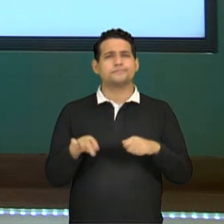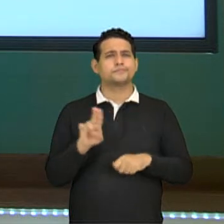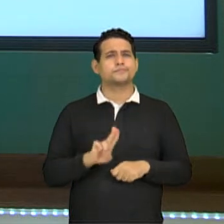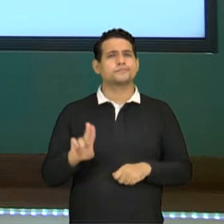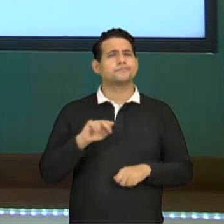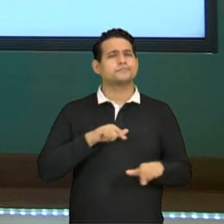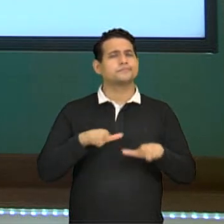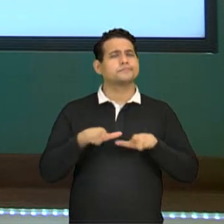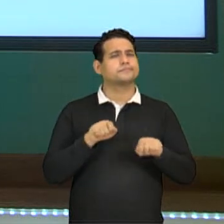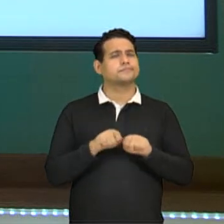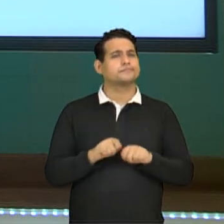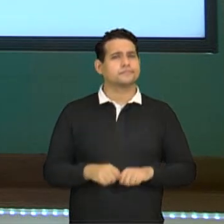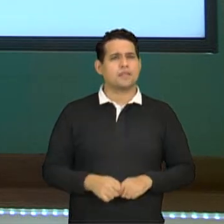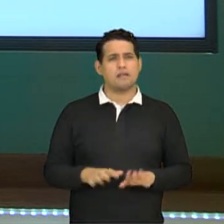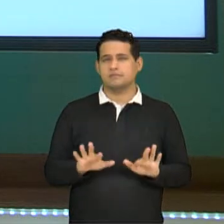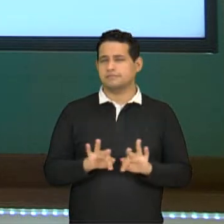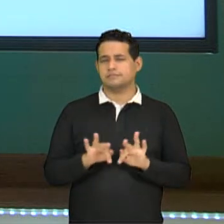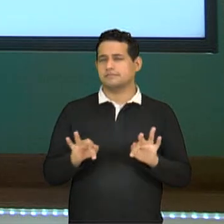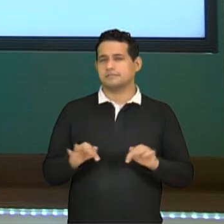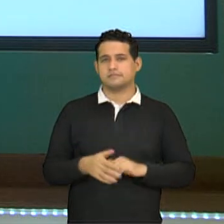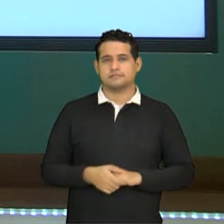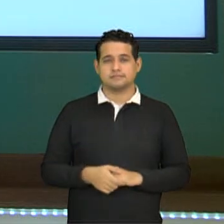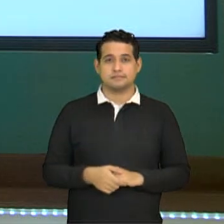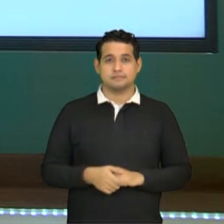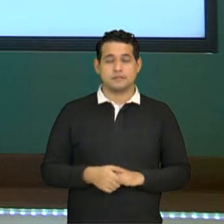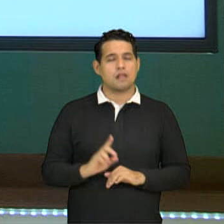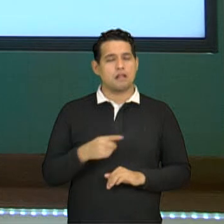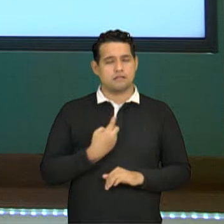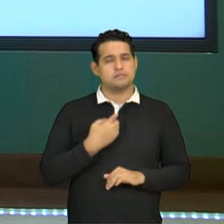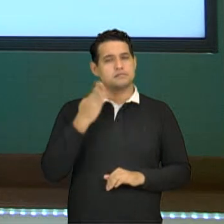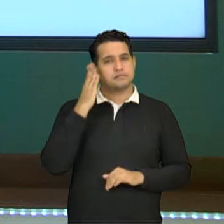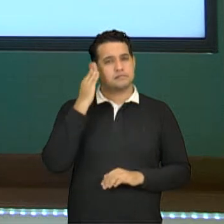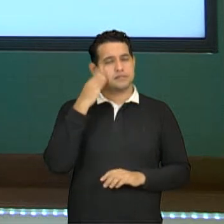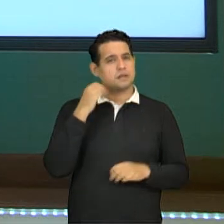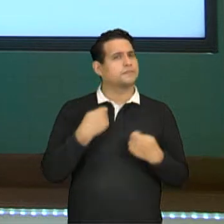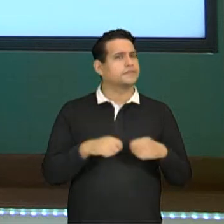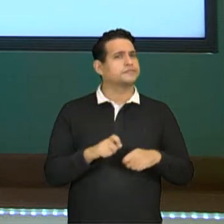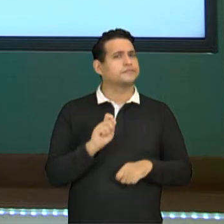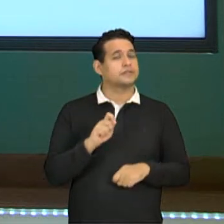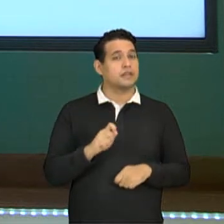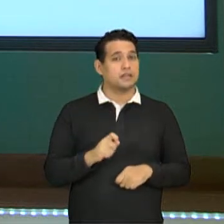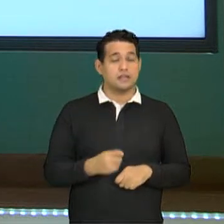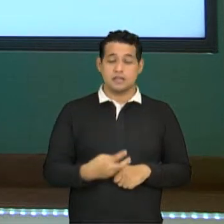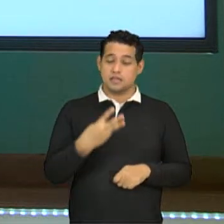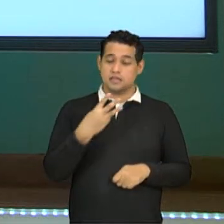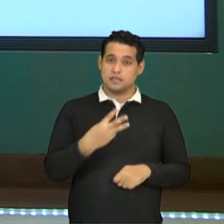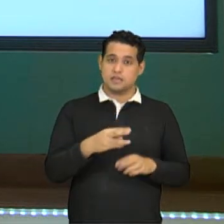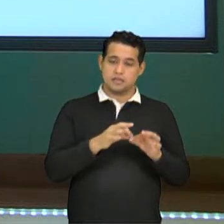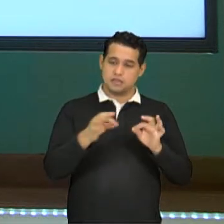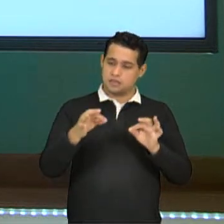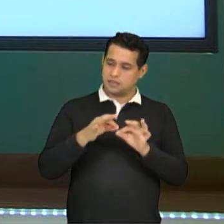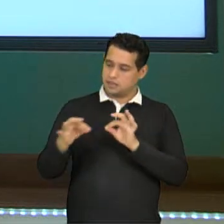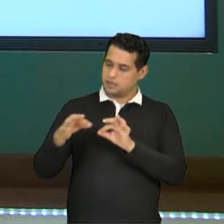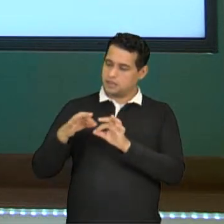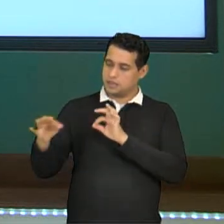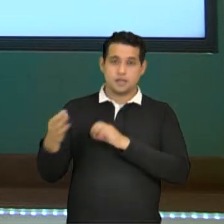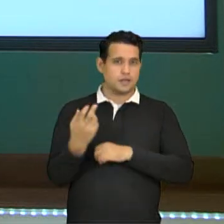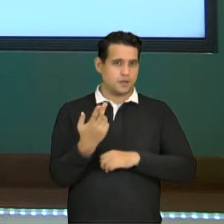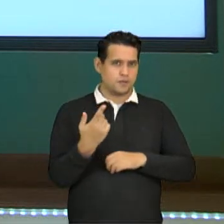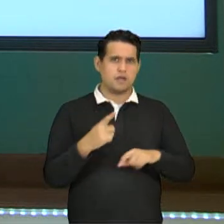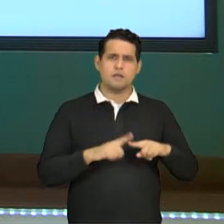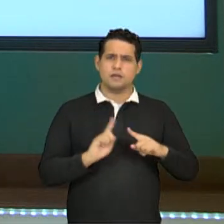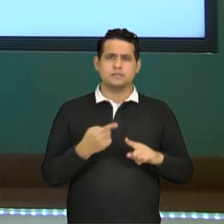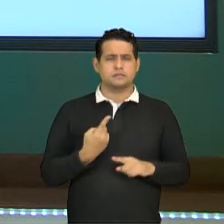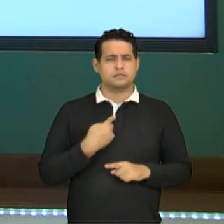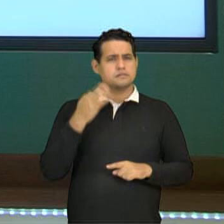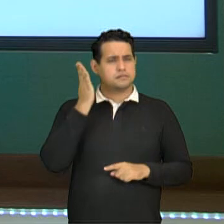nesse trabalho? É simples. A gente sabe que ela precisa de 3 medidas iguais. E nós já